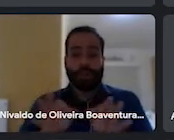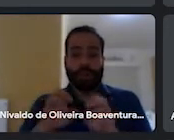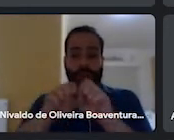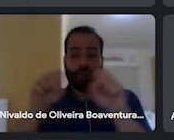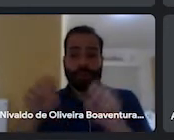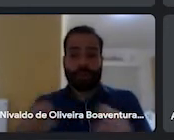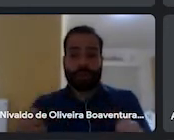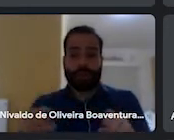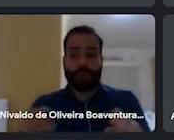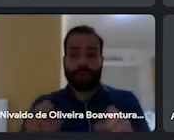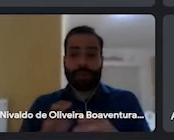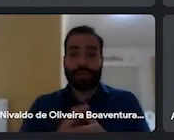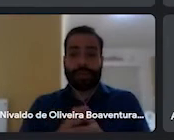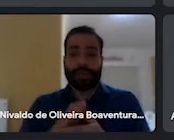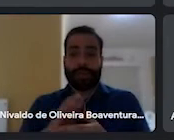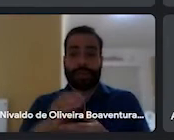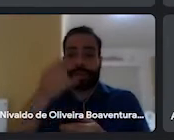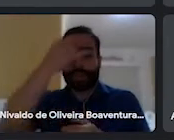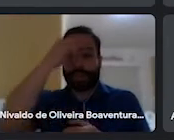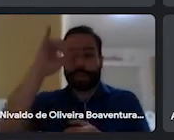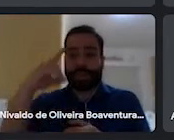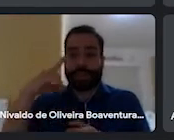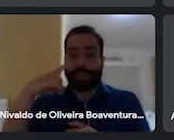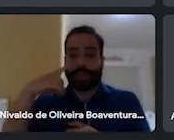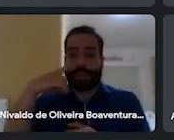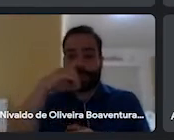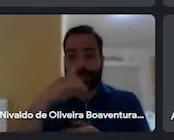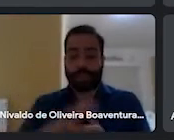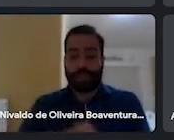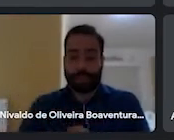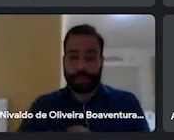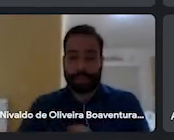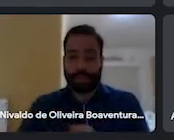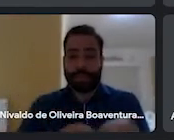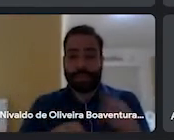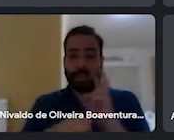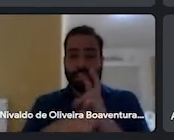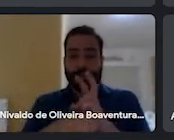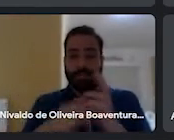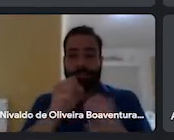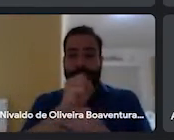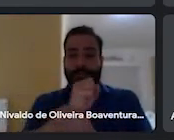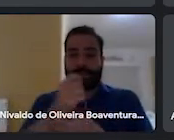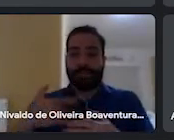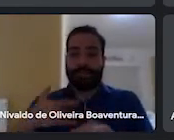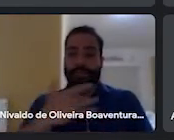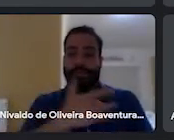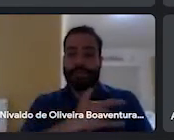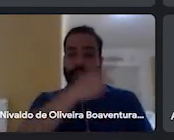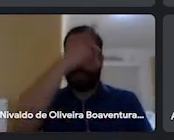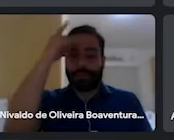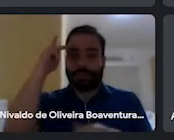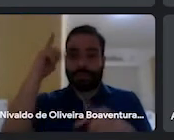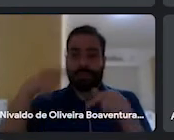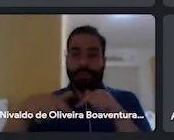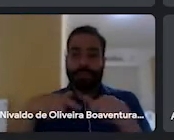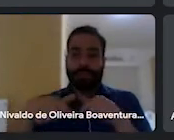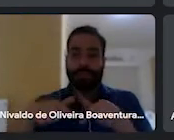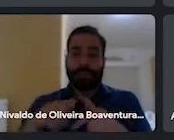preventivo, para garantir a segurança e saúde dos